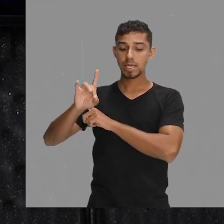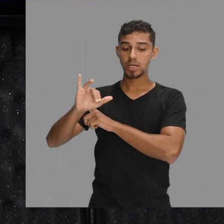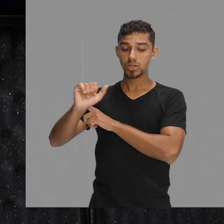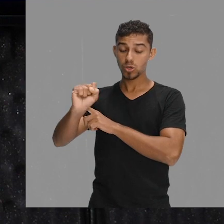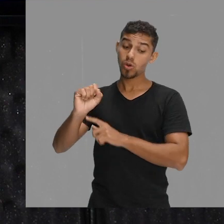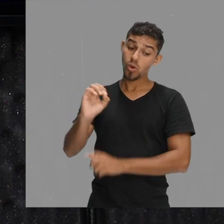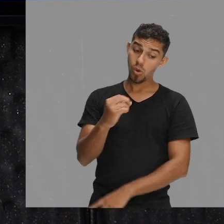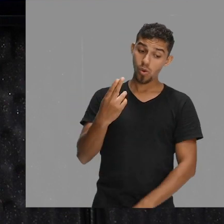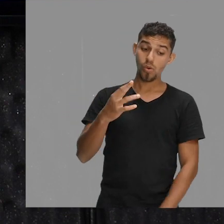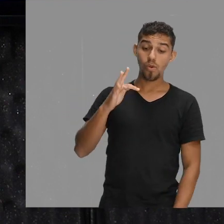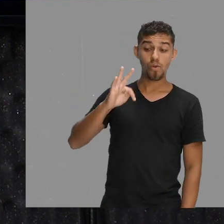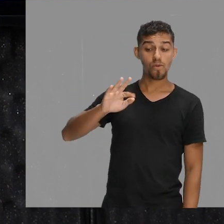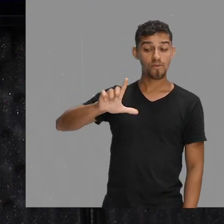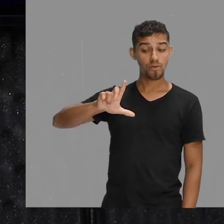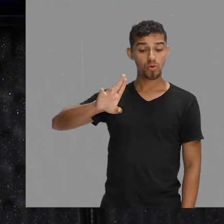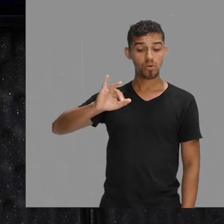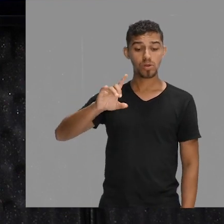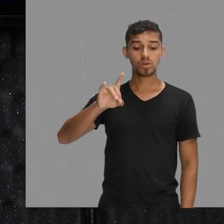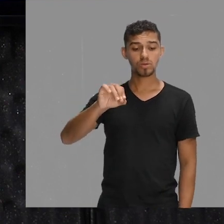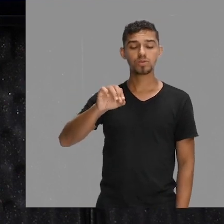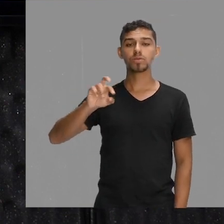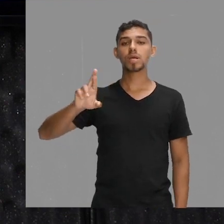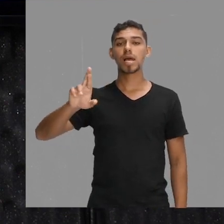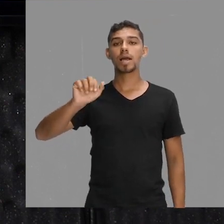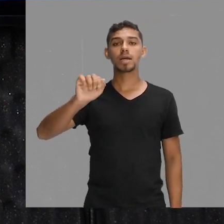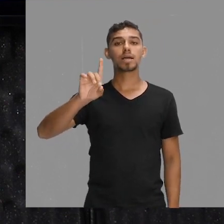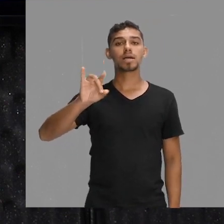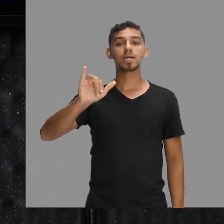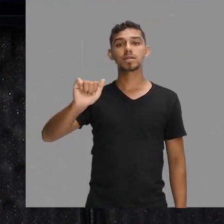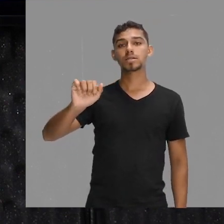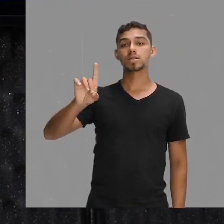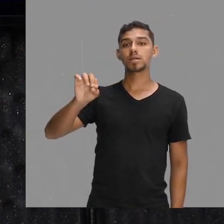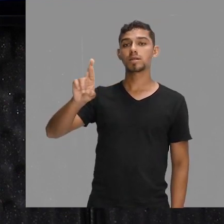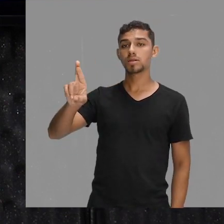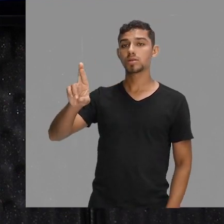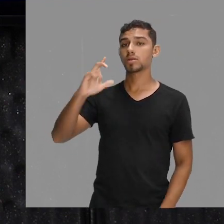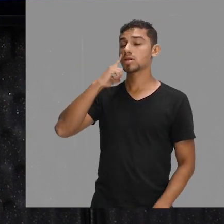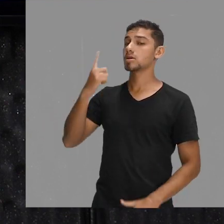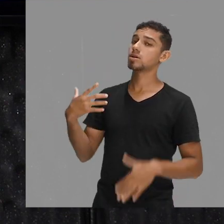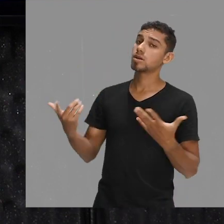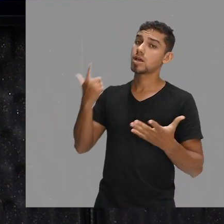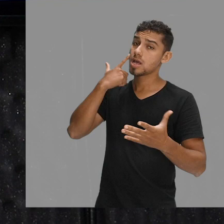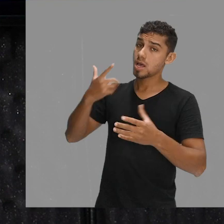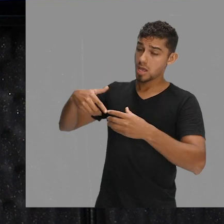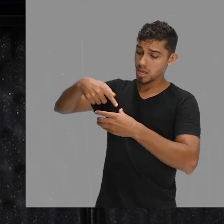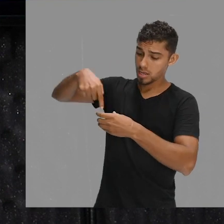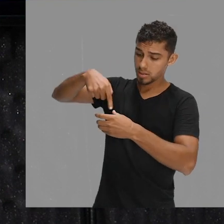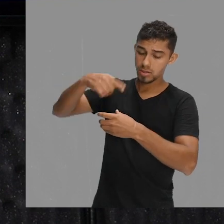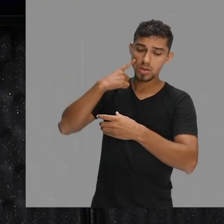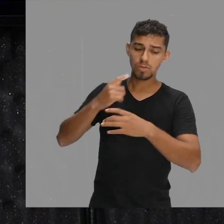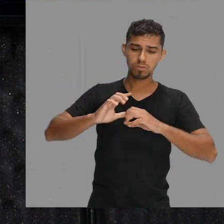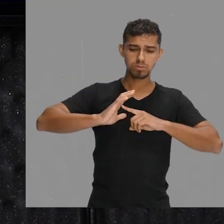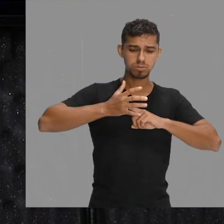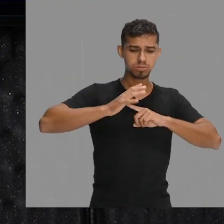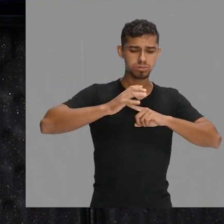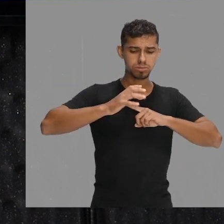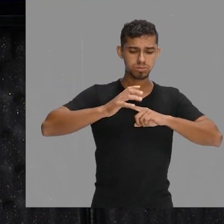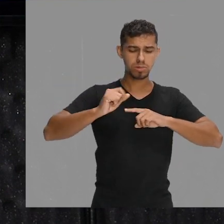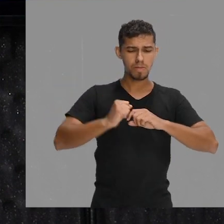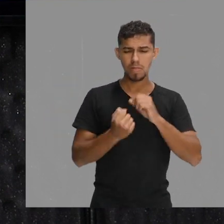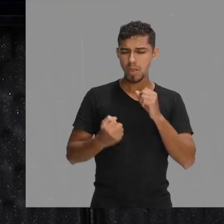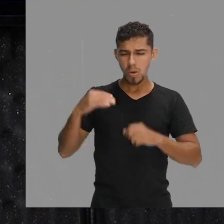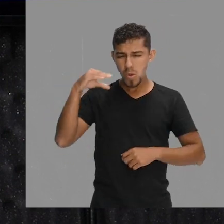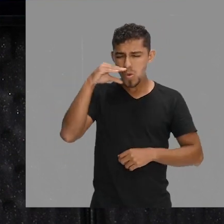líquido, ele tem como função, não permitir que o motor fique muito quente.